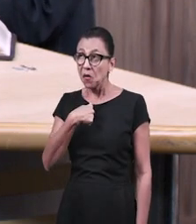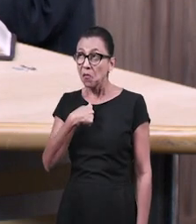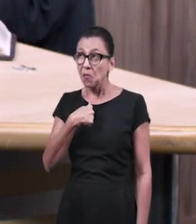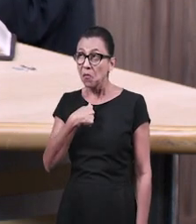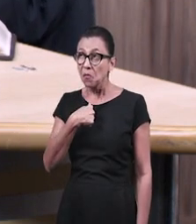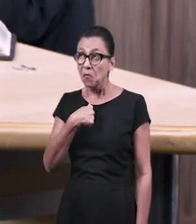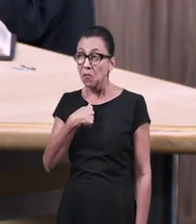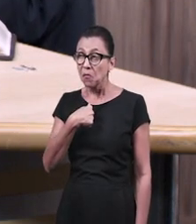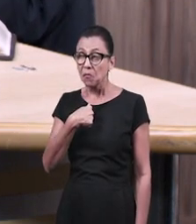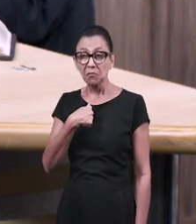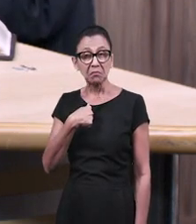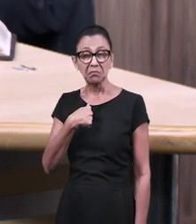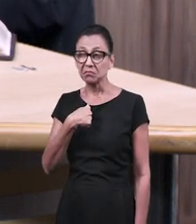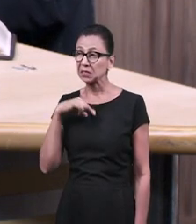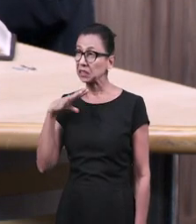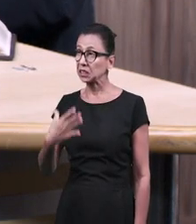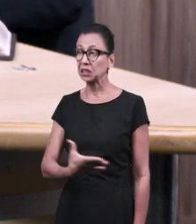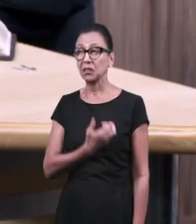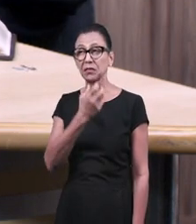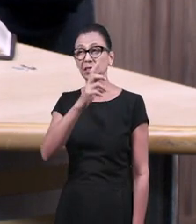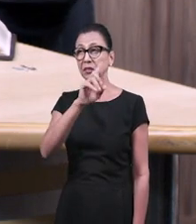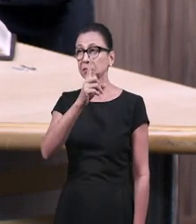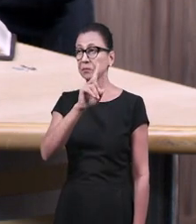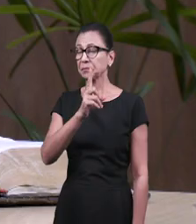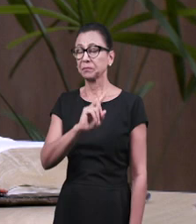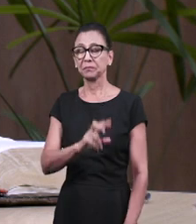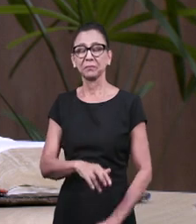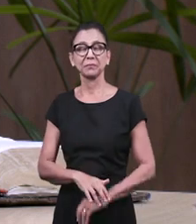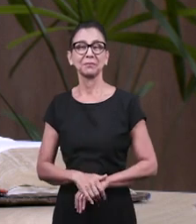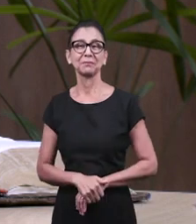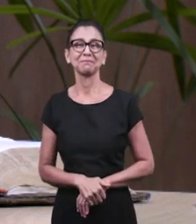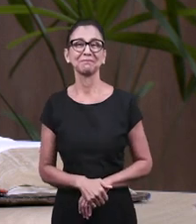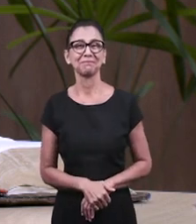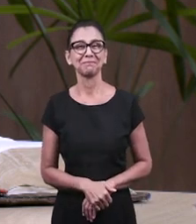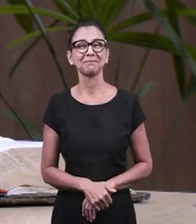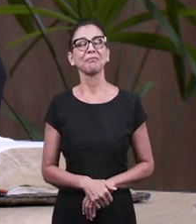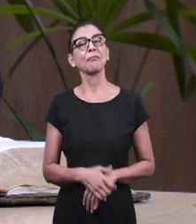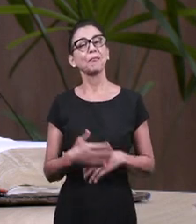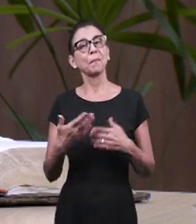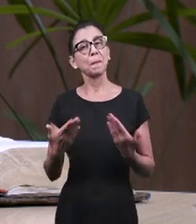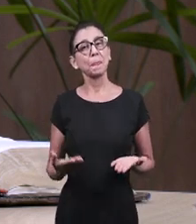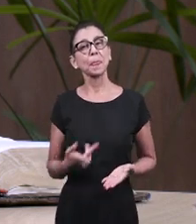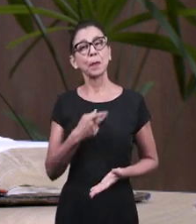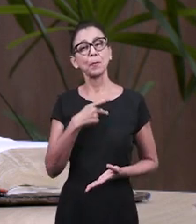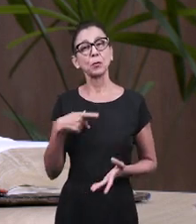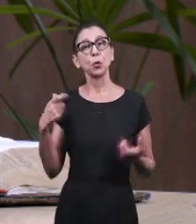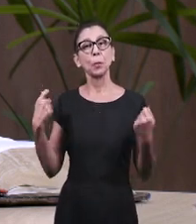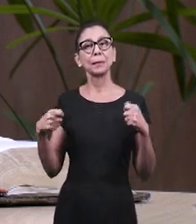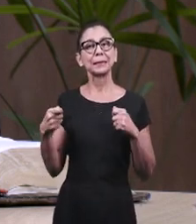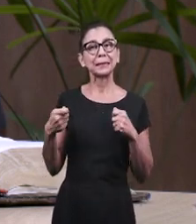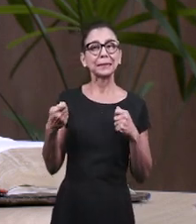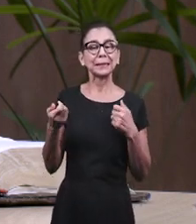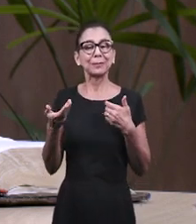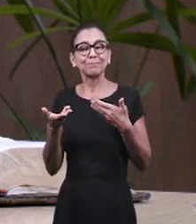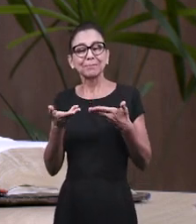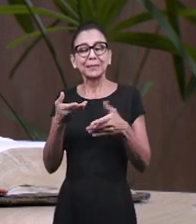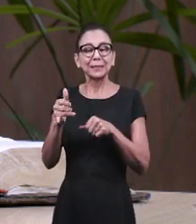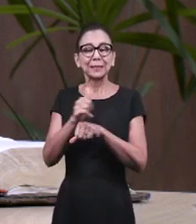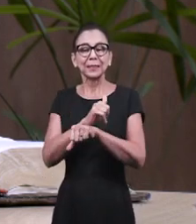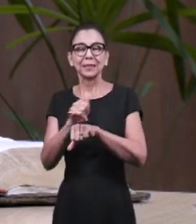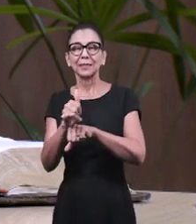isso o cuidado do pastor, ele recebe a unção para saber lidar com o rebanho, saber administrar, não é, esse